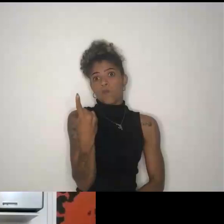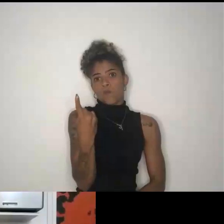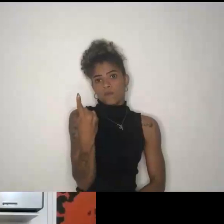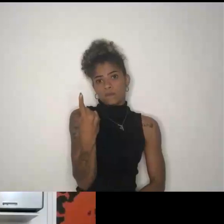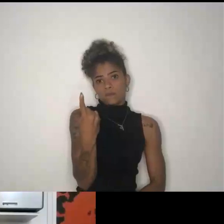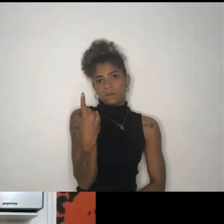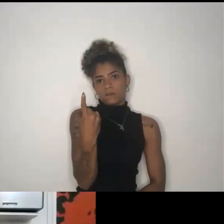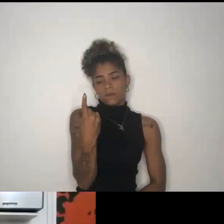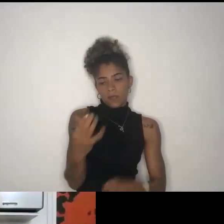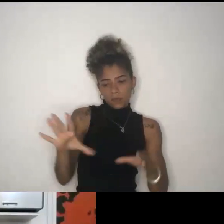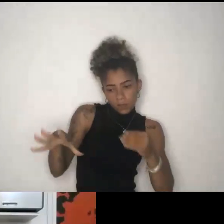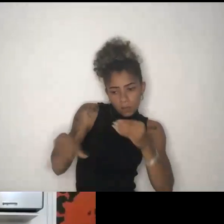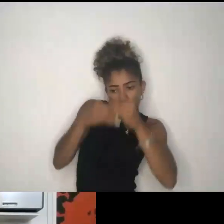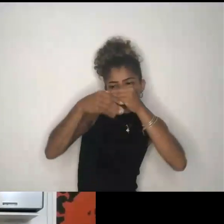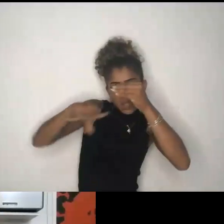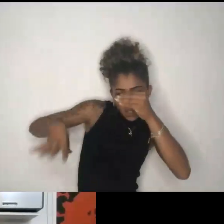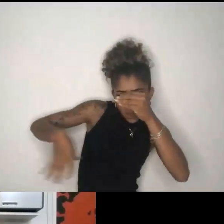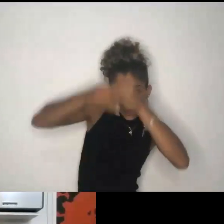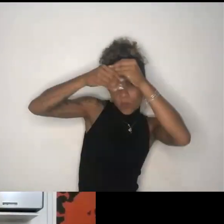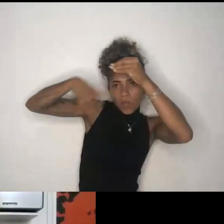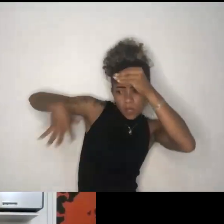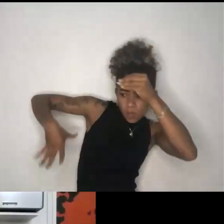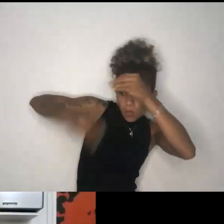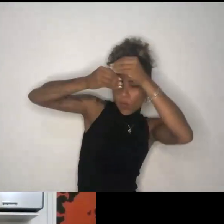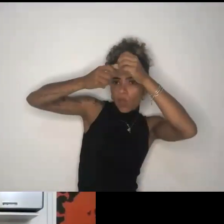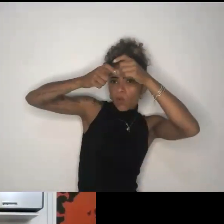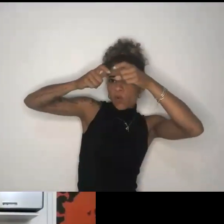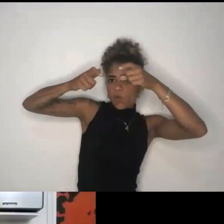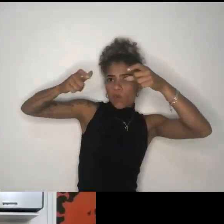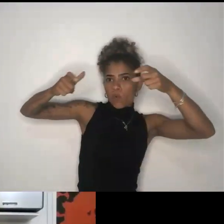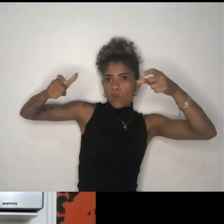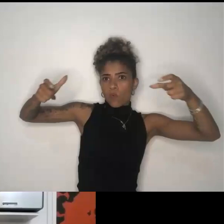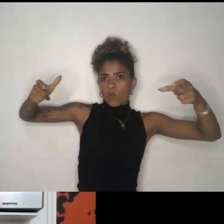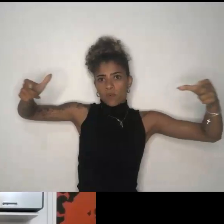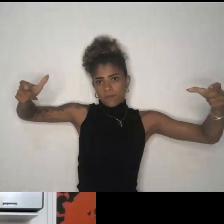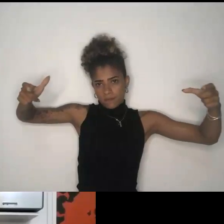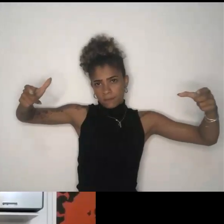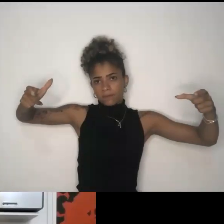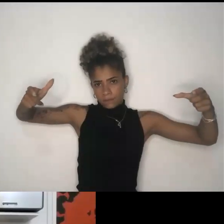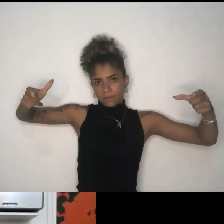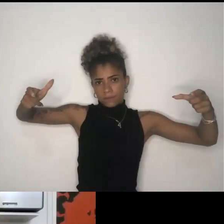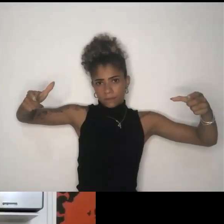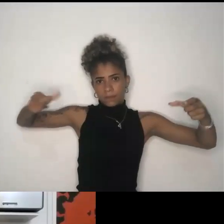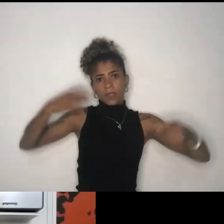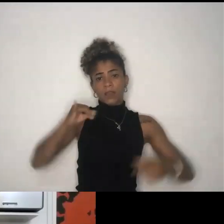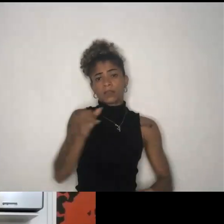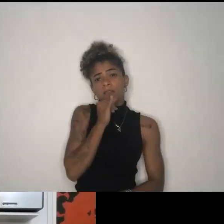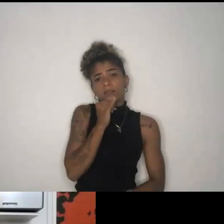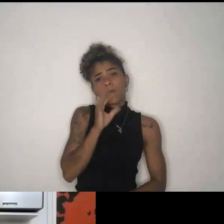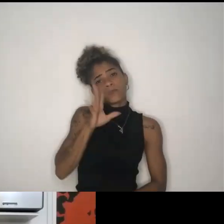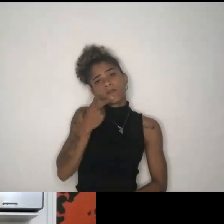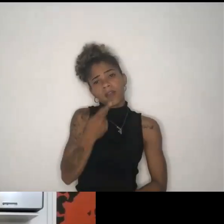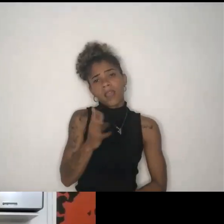a se constituir e ela toma um corpo gigantesco que parte né daqueles exemplos que a gente